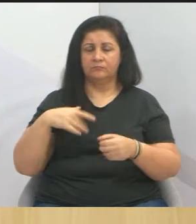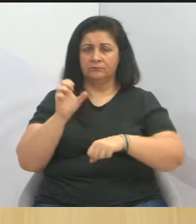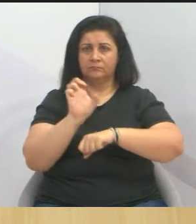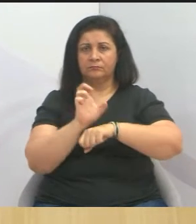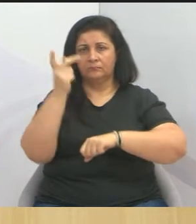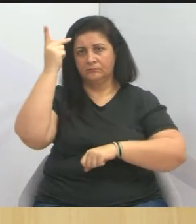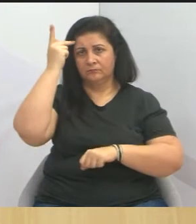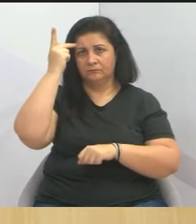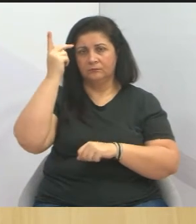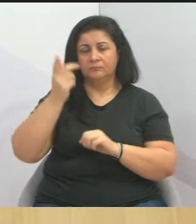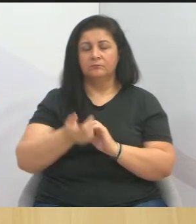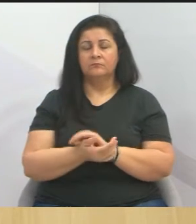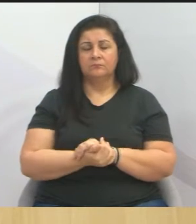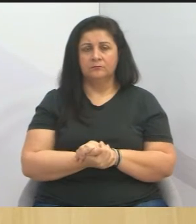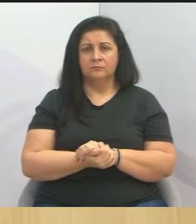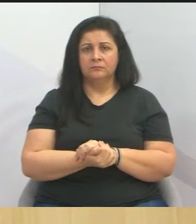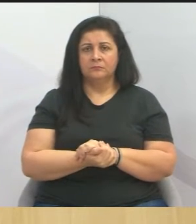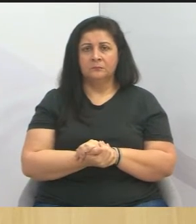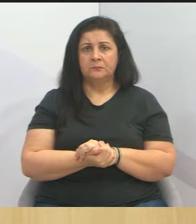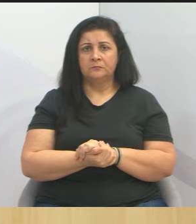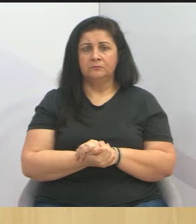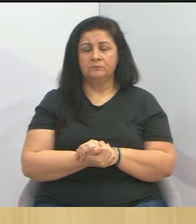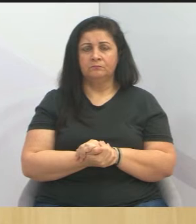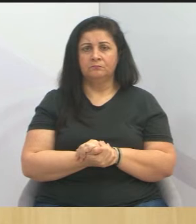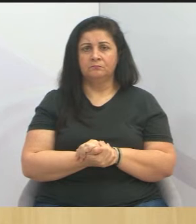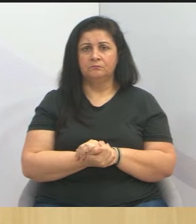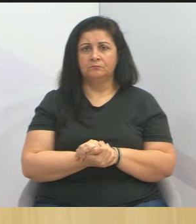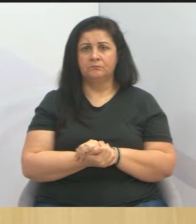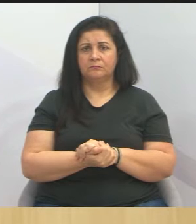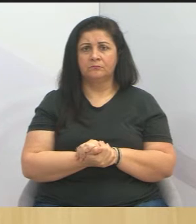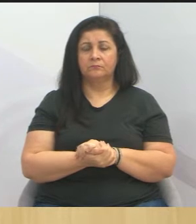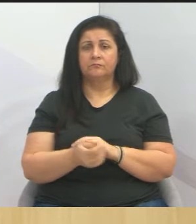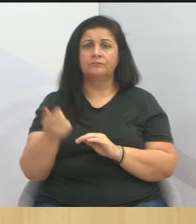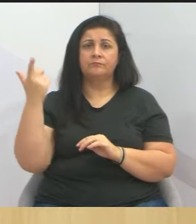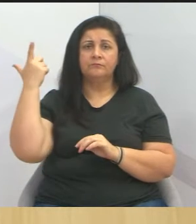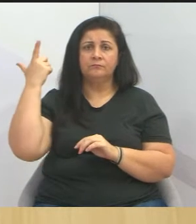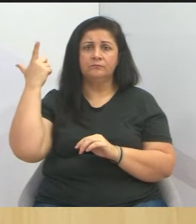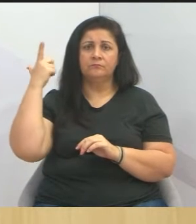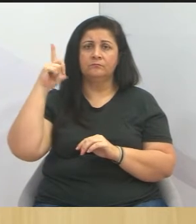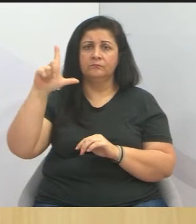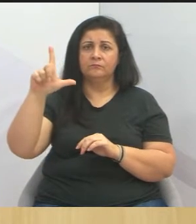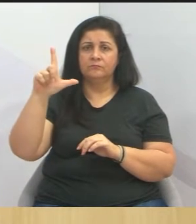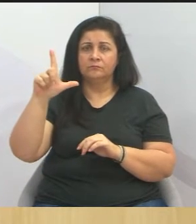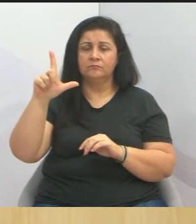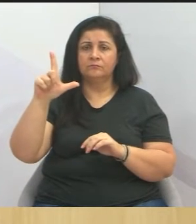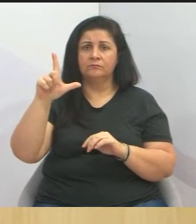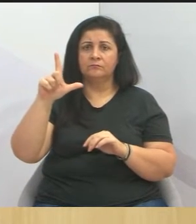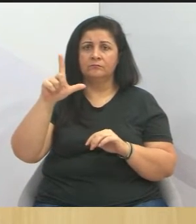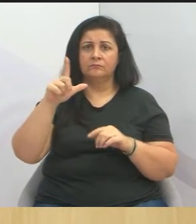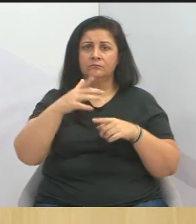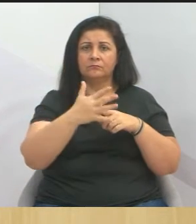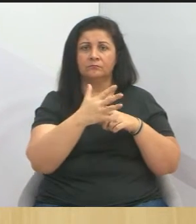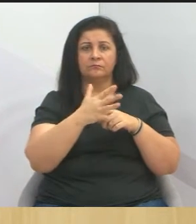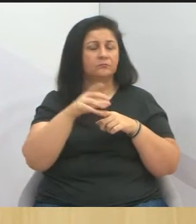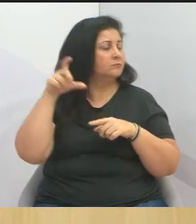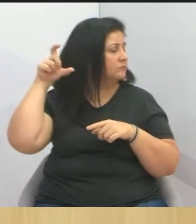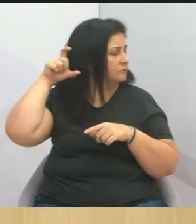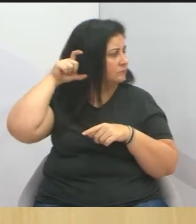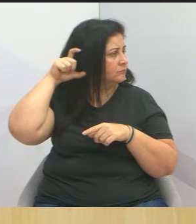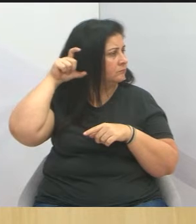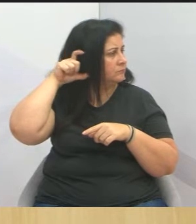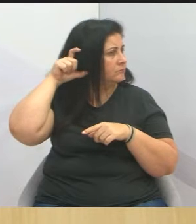de São Paulo com vistas à obtenção de aparelhos auditivos